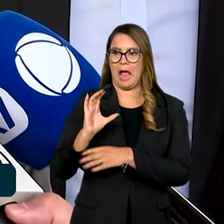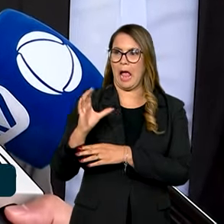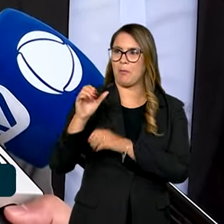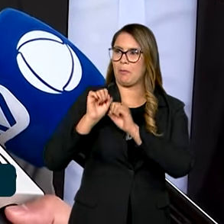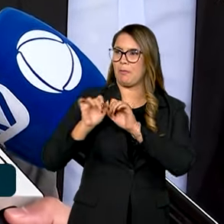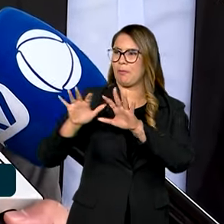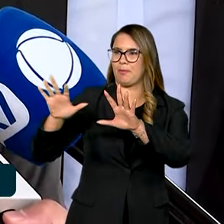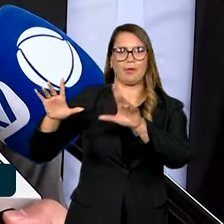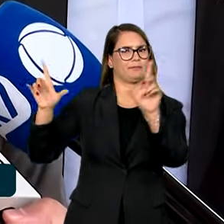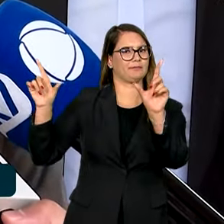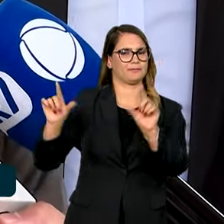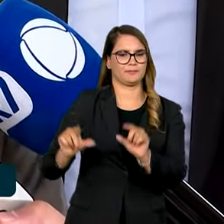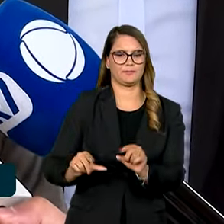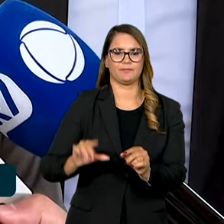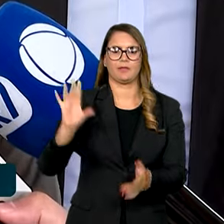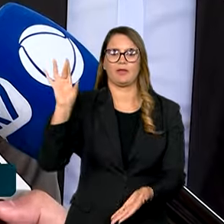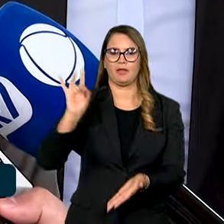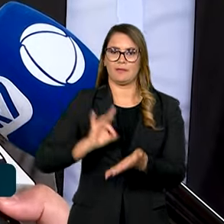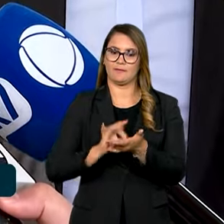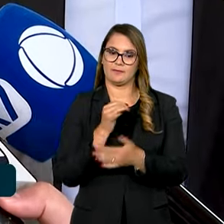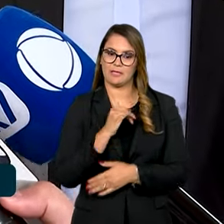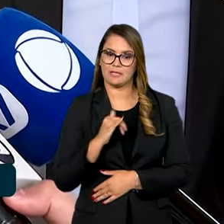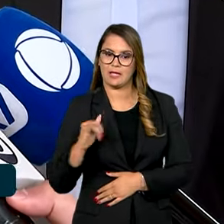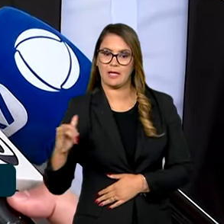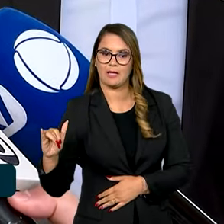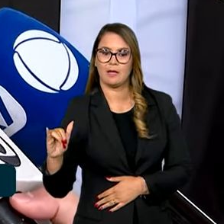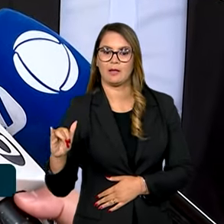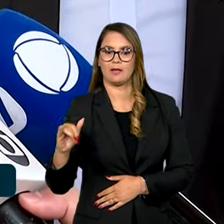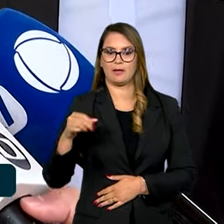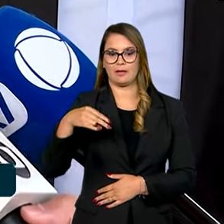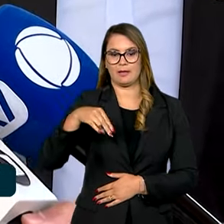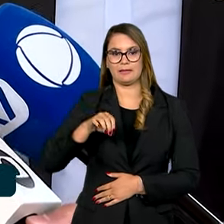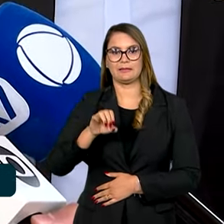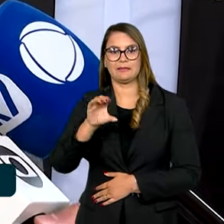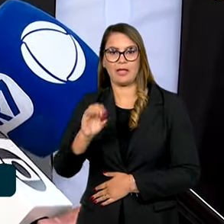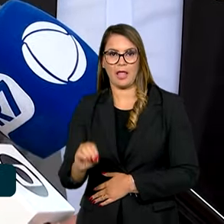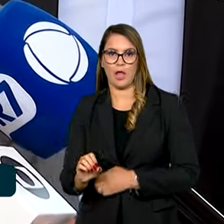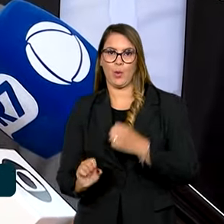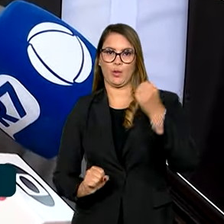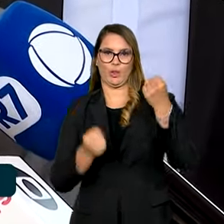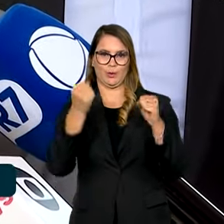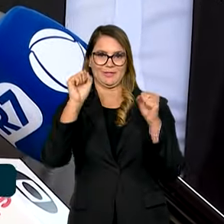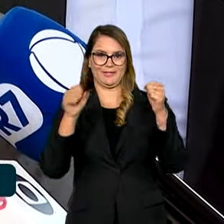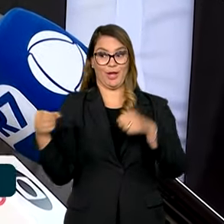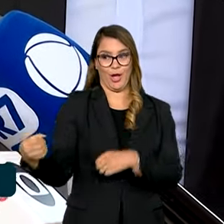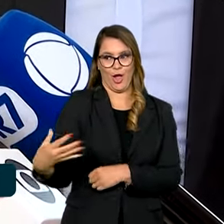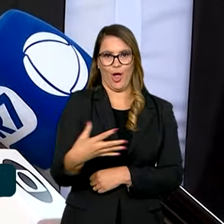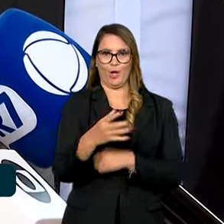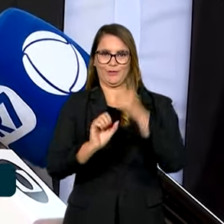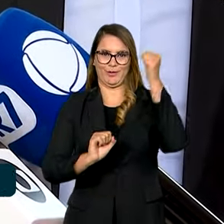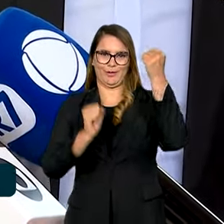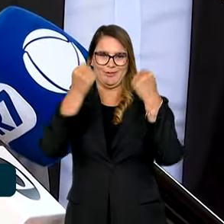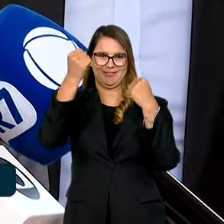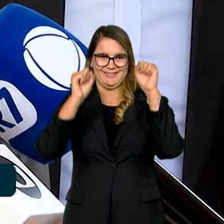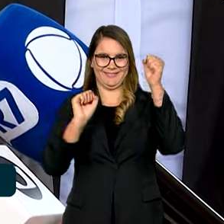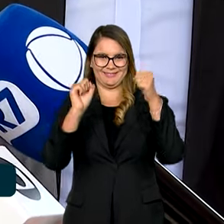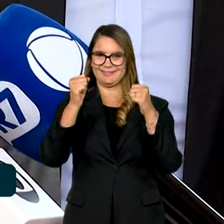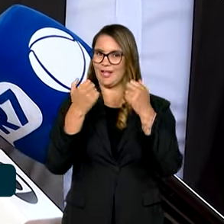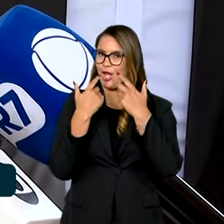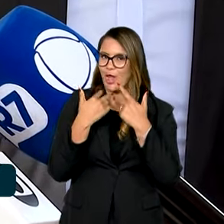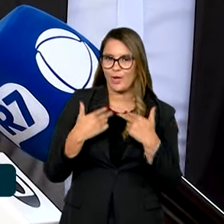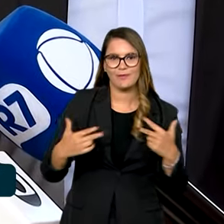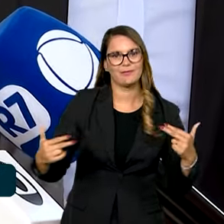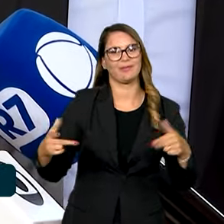descarbonização, eficiência energética, é a neoindustrialização. A nova indústria é inovadora